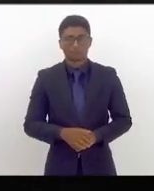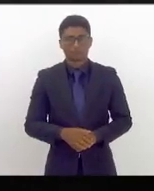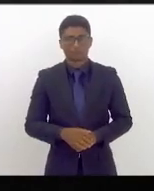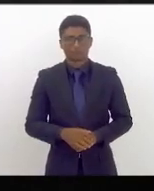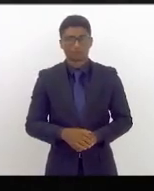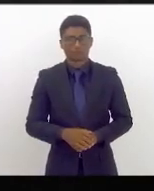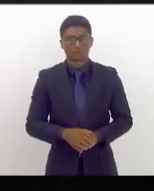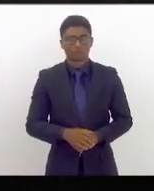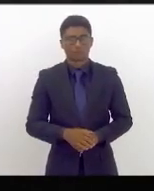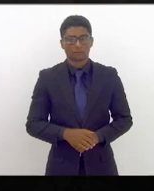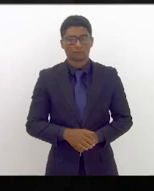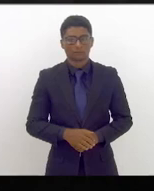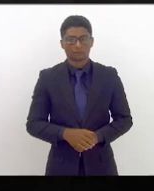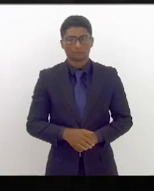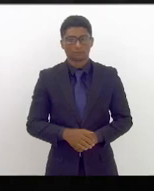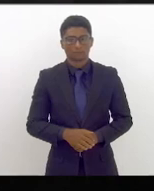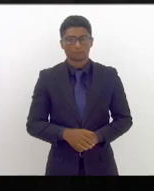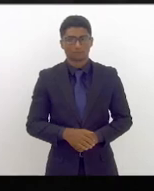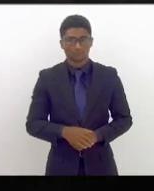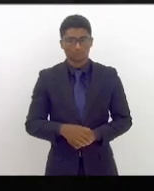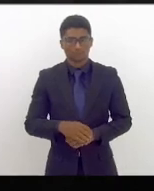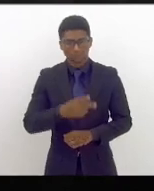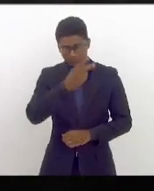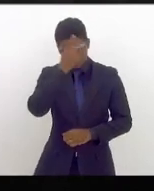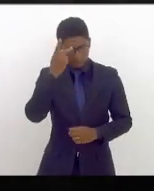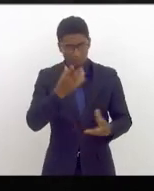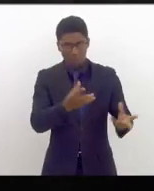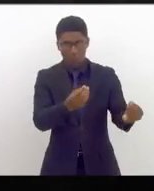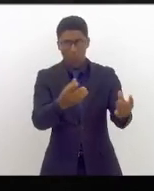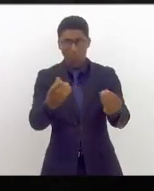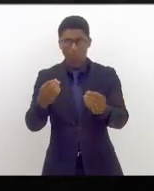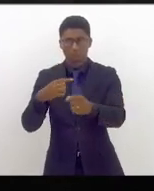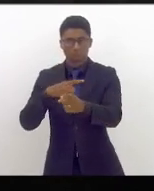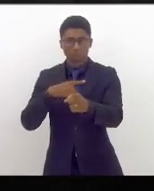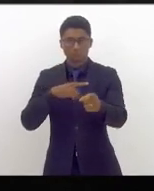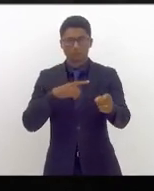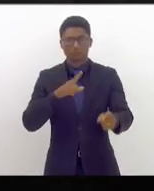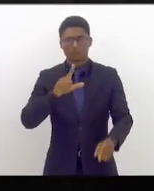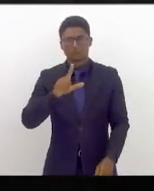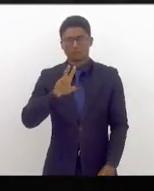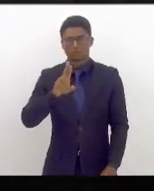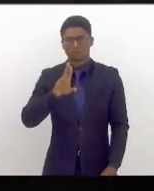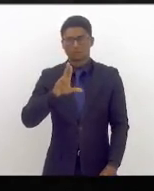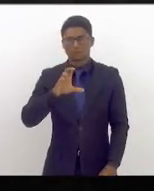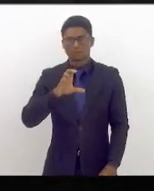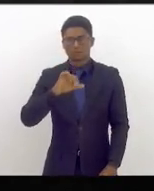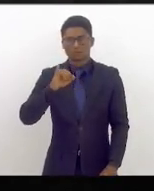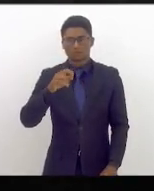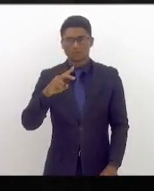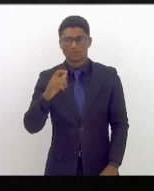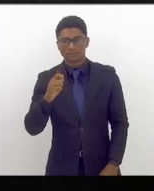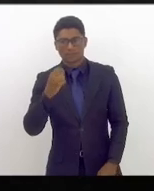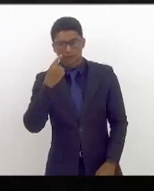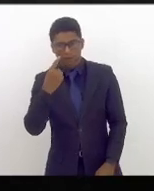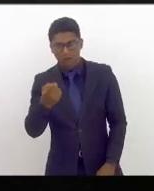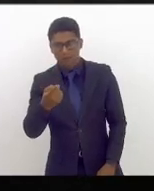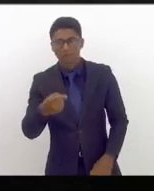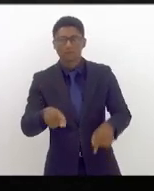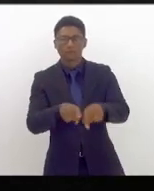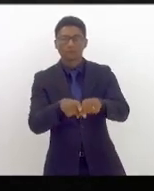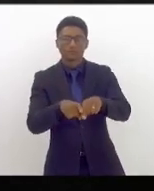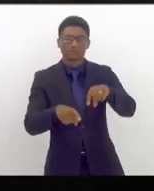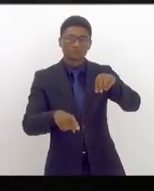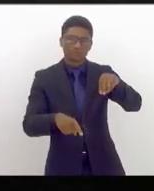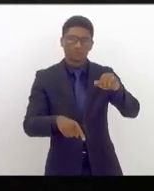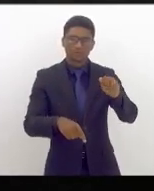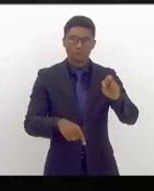Onde Aqui tem várias pessoas tô vendo aqui a Lucinha ainda pouco o Márcio